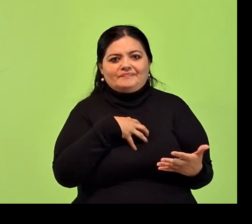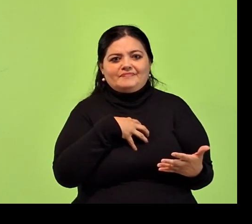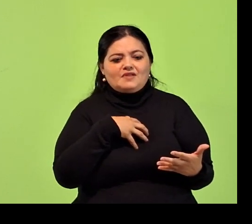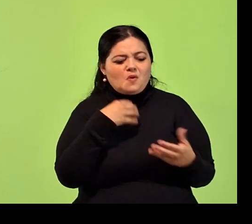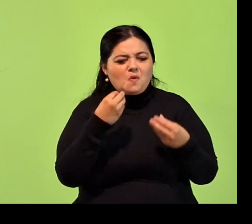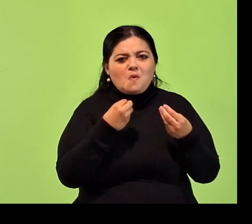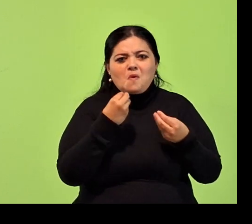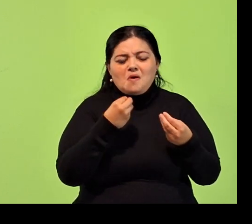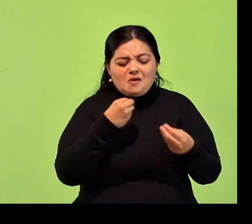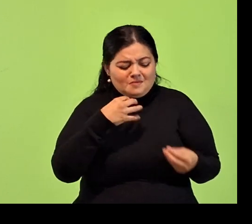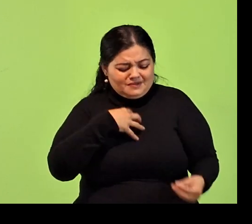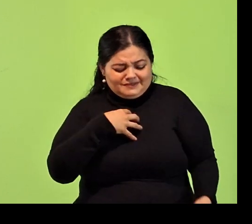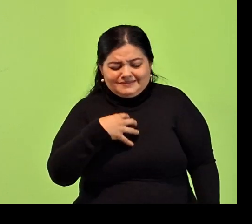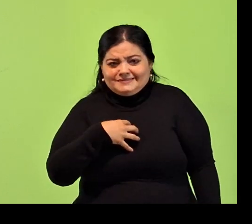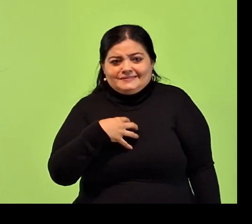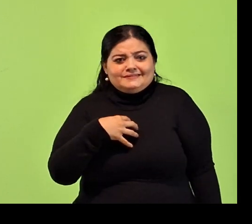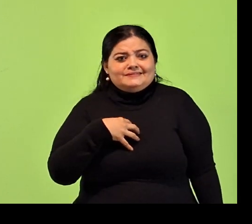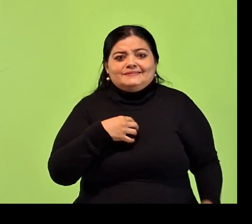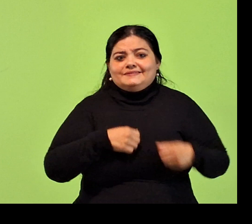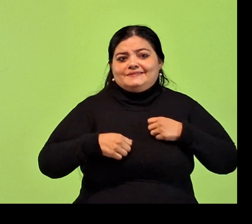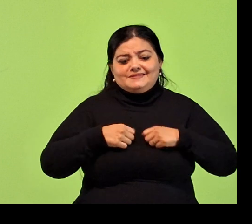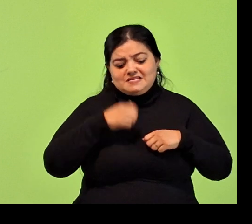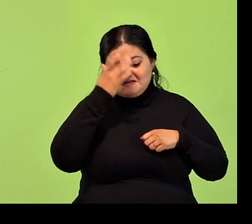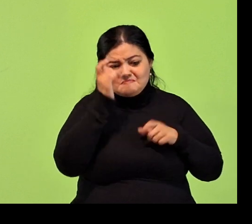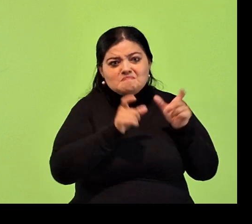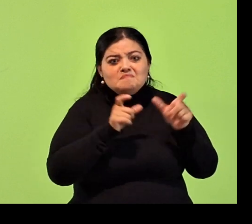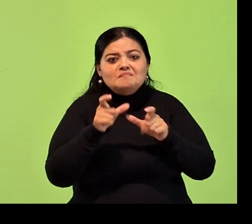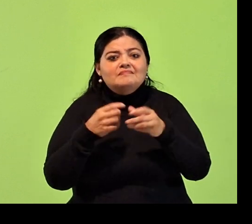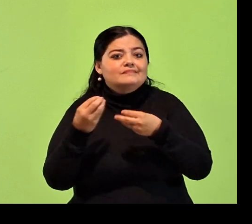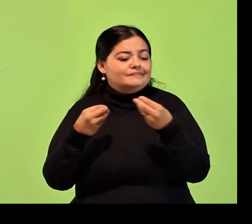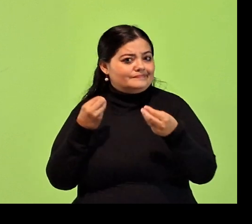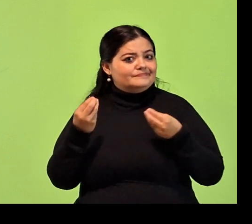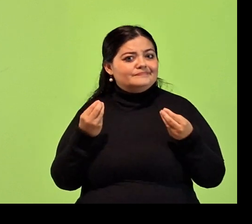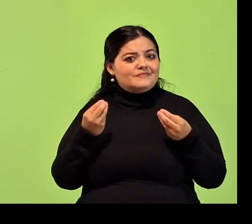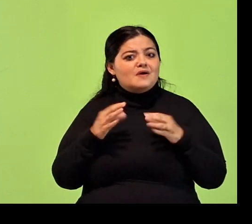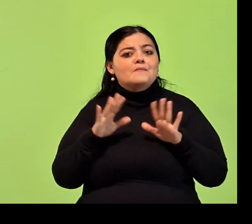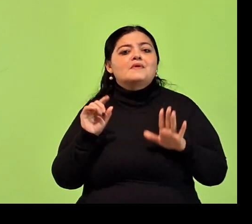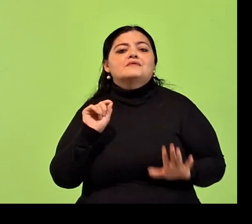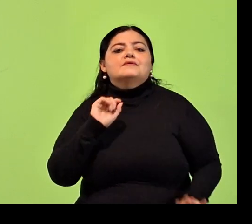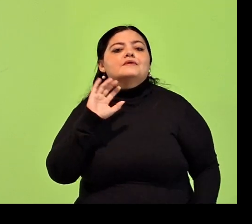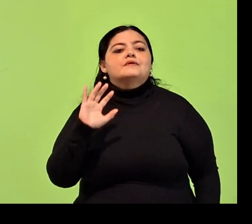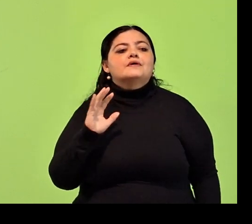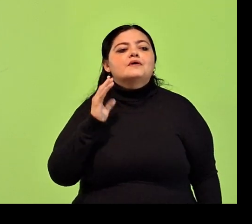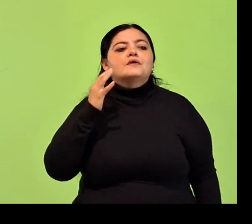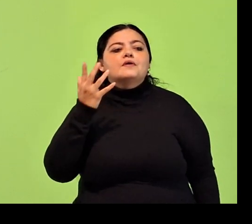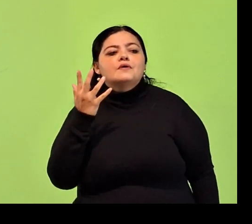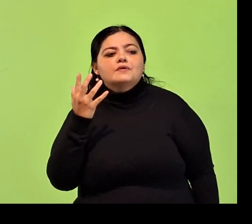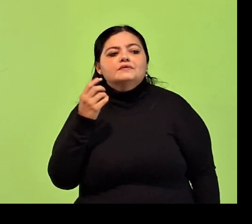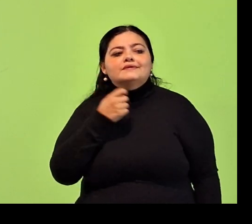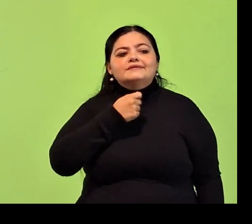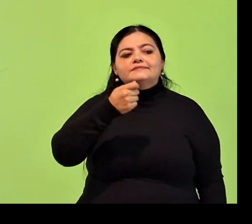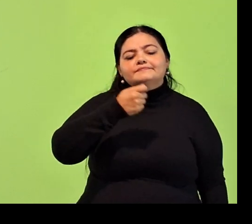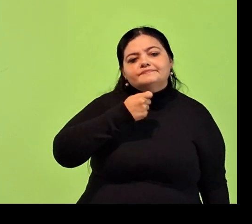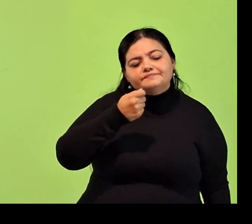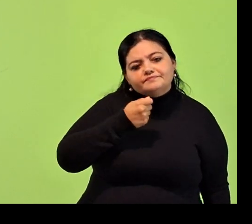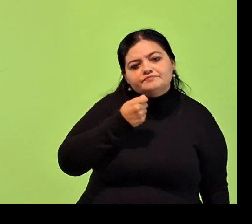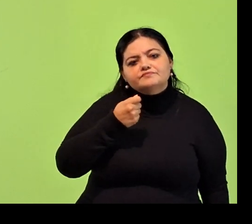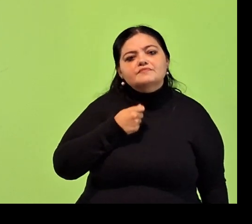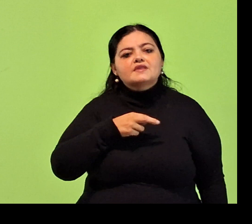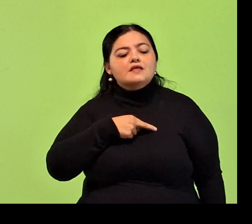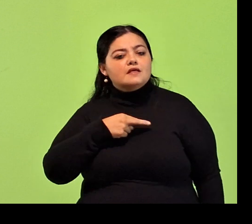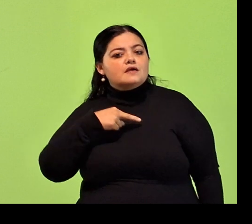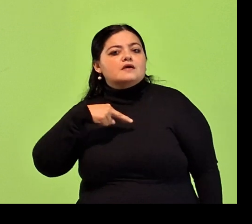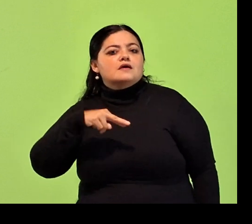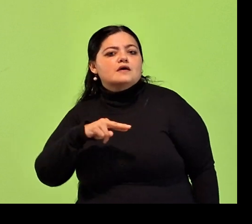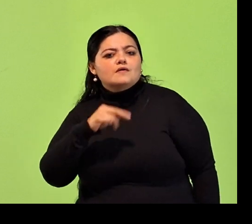estado em que essas pessoas estão. Mas um fato incontornável, provado por esse jornalista e cientista da religião,